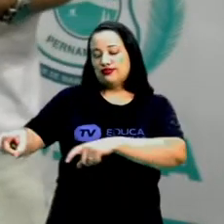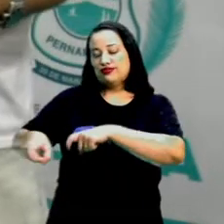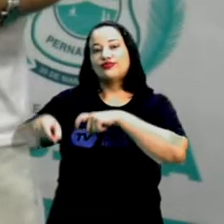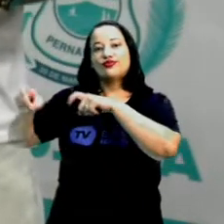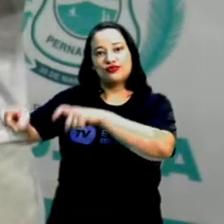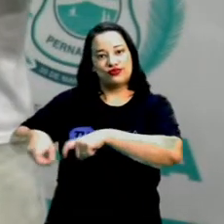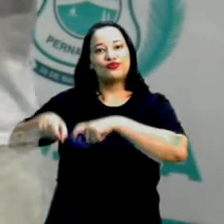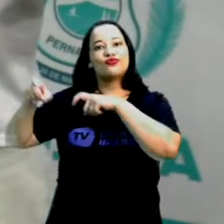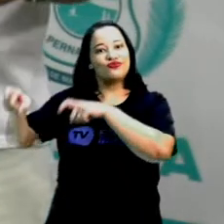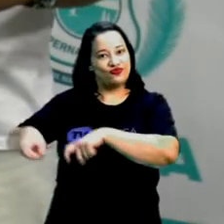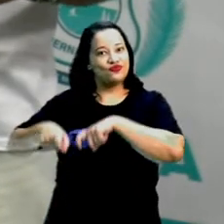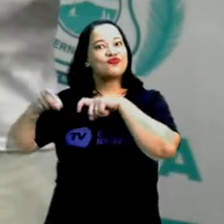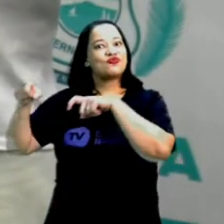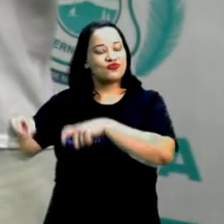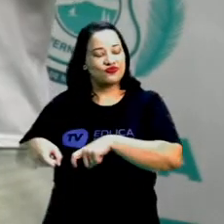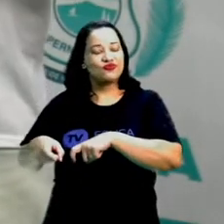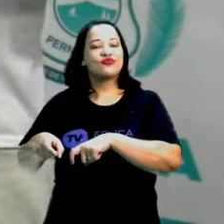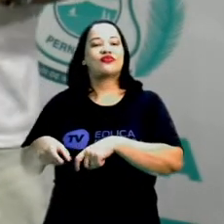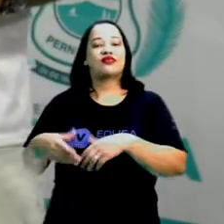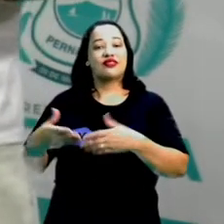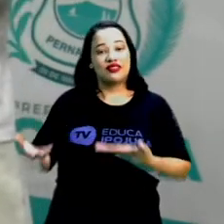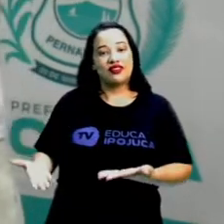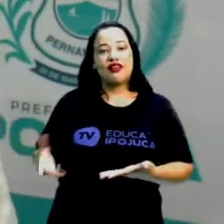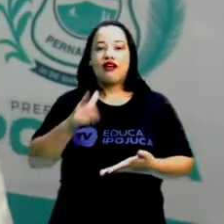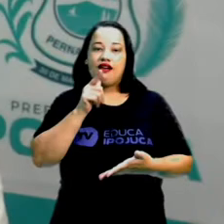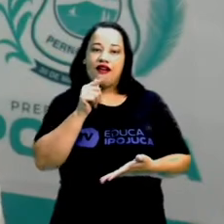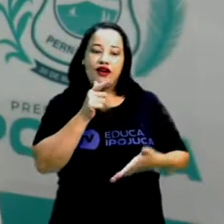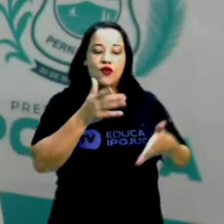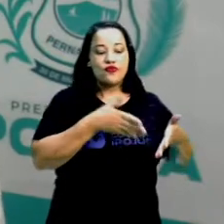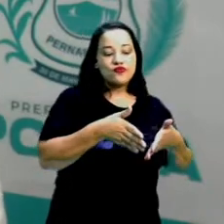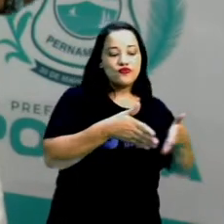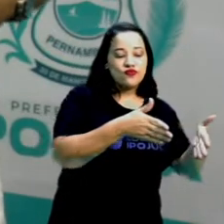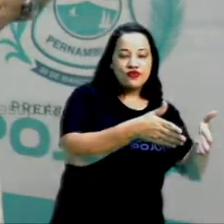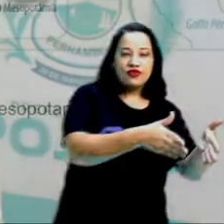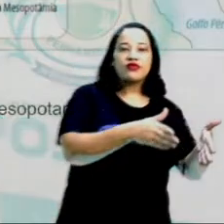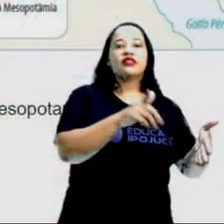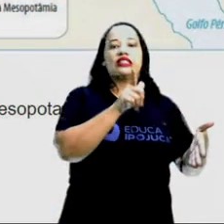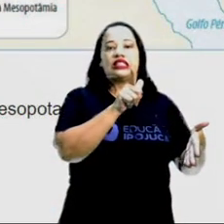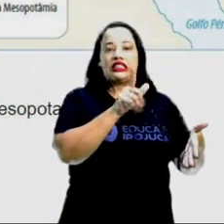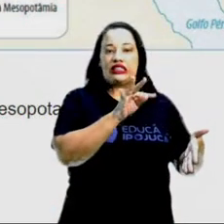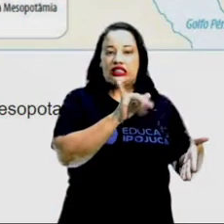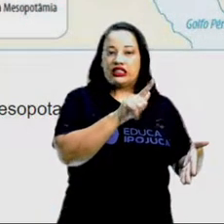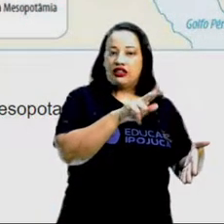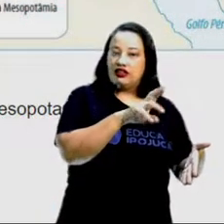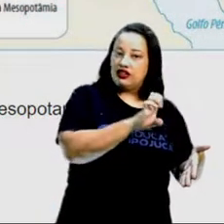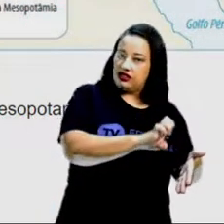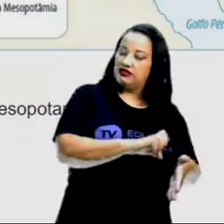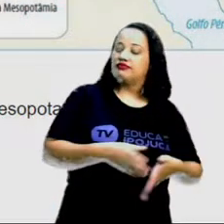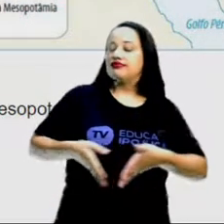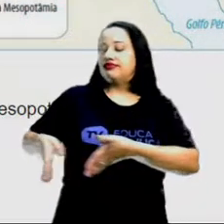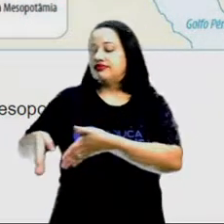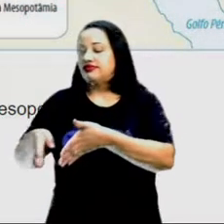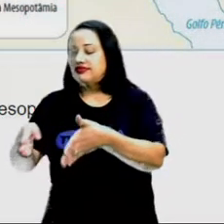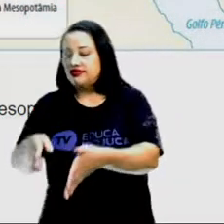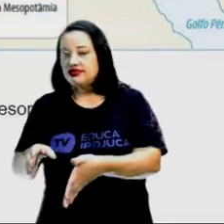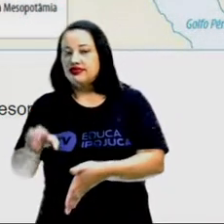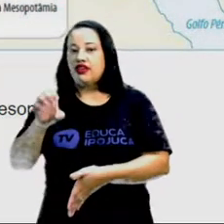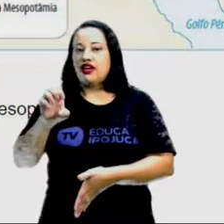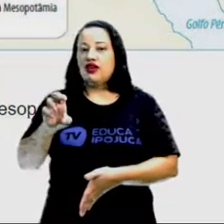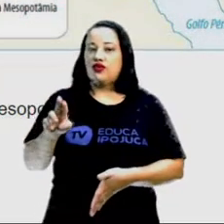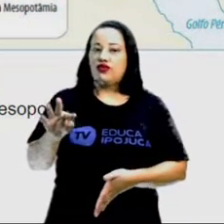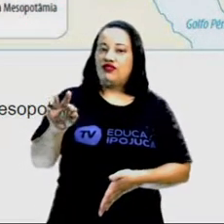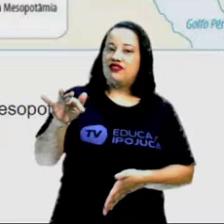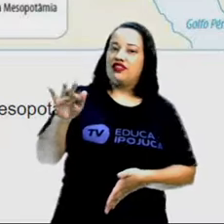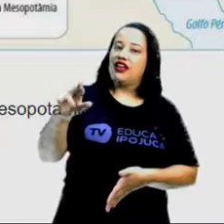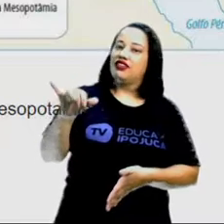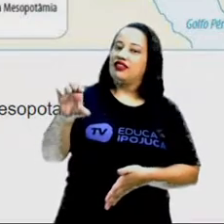agricultura, tá certo? Então, graças aos rios Tigre e Eufrates, a Mesopotâmia ela vai se tornar muito rica